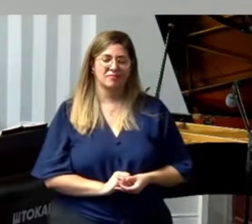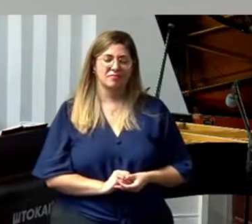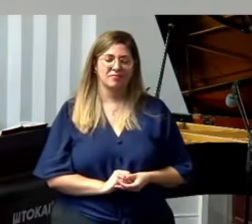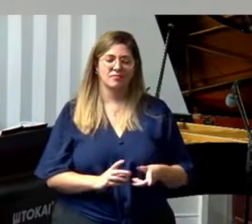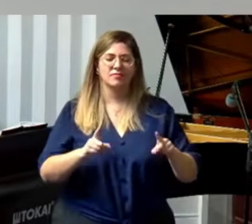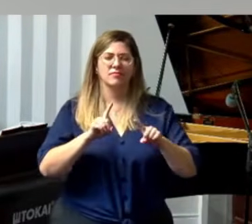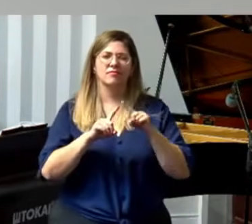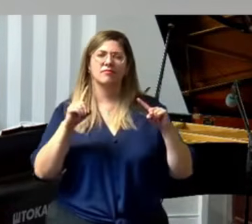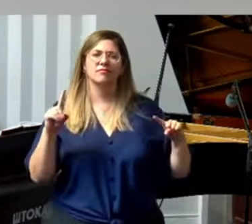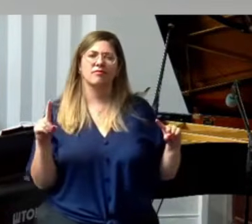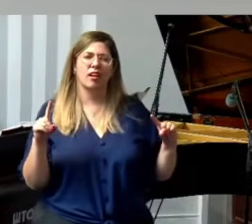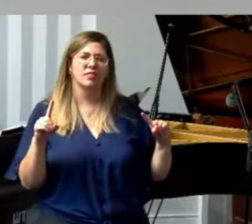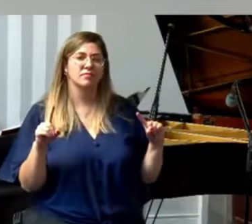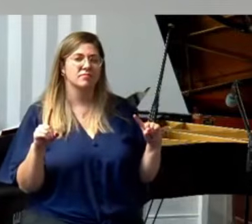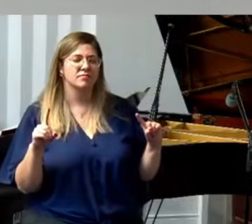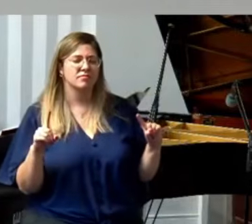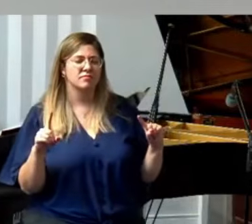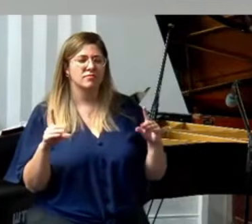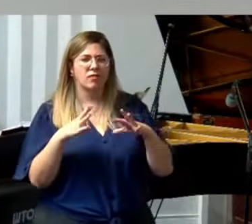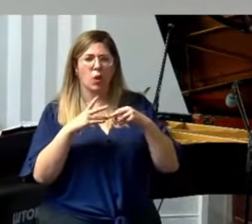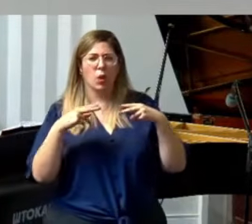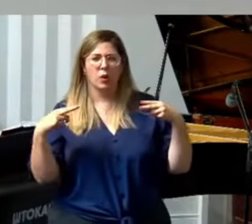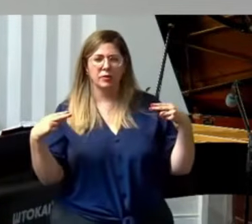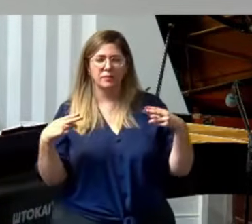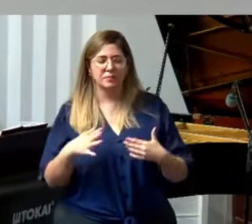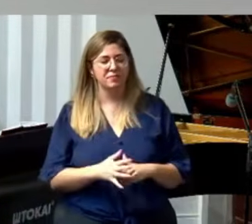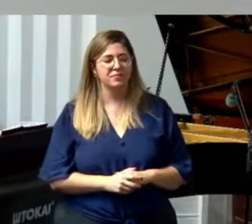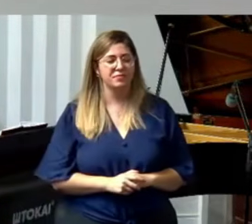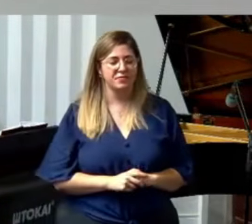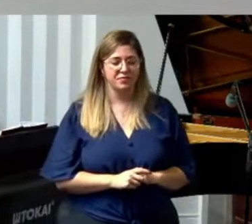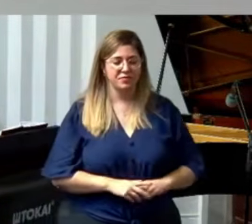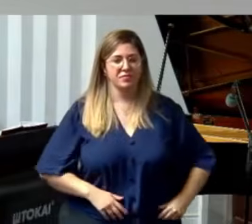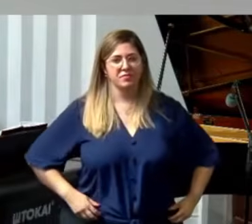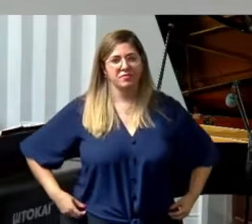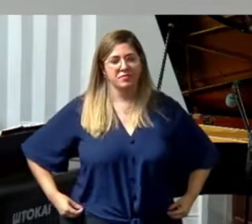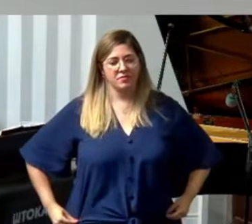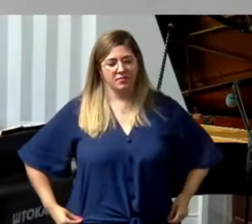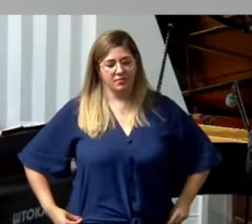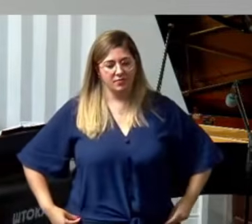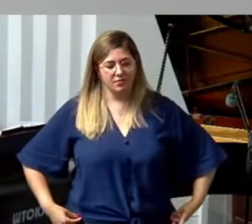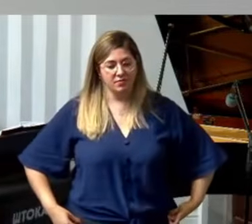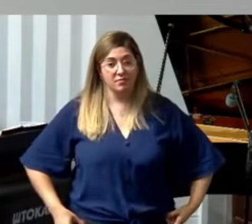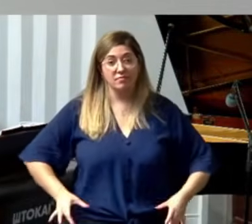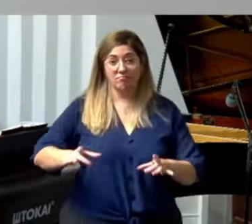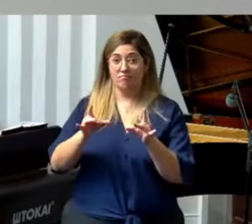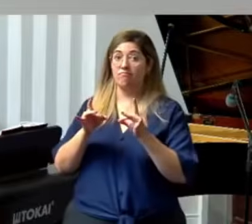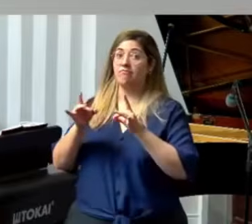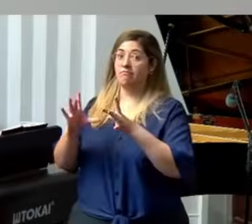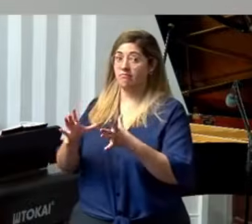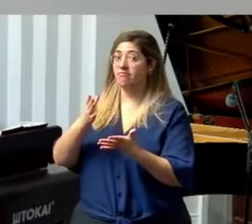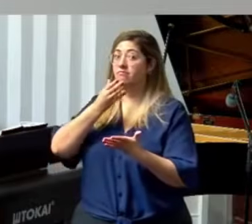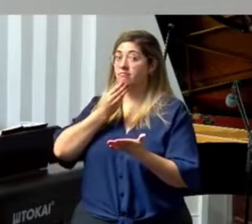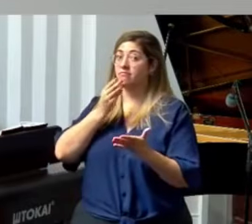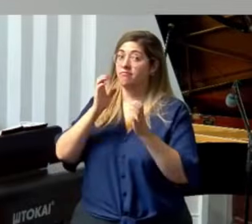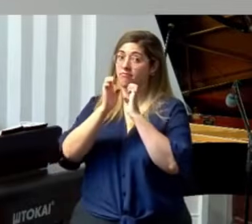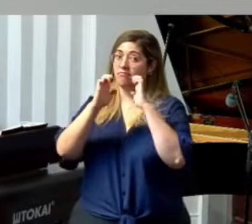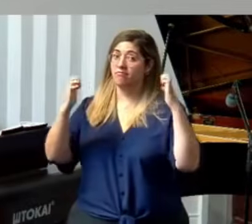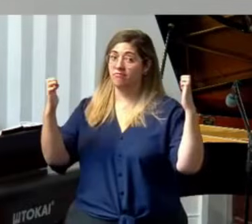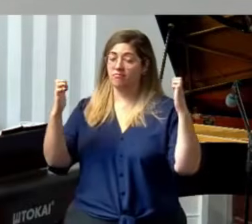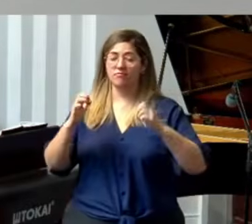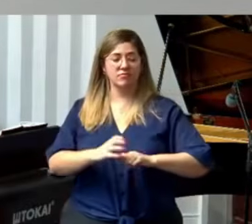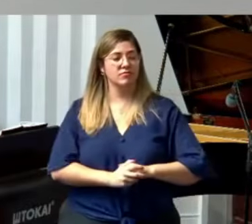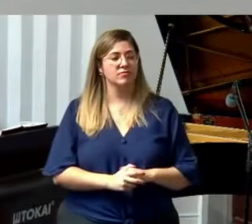homem. Mas mais um detalhe. Quando nós pensamos a respeito do momento da expulsão do ser humano do jardim,